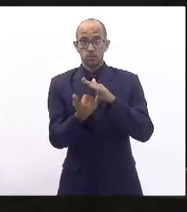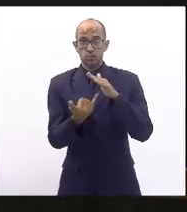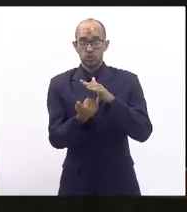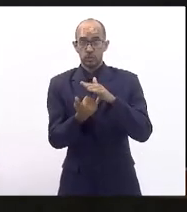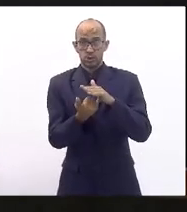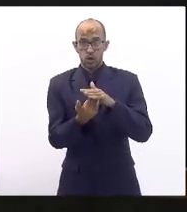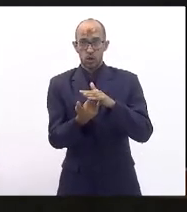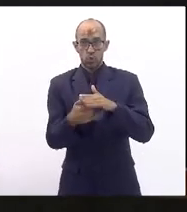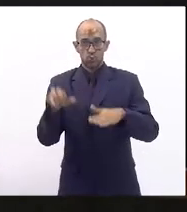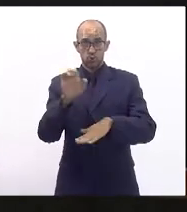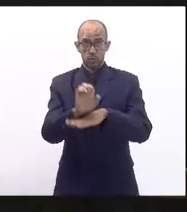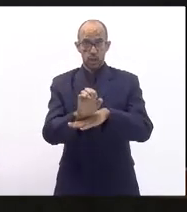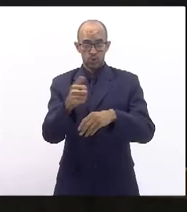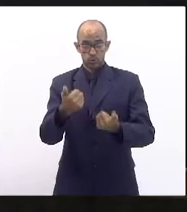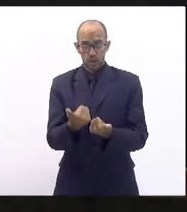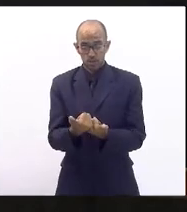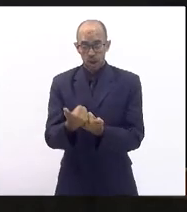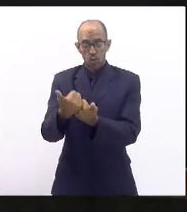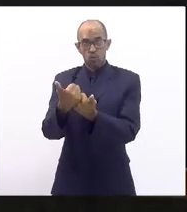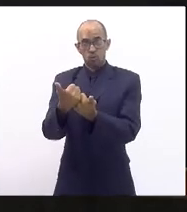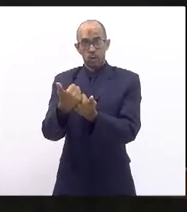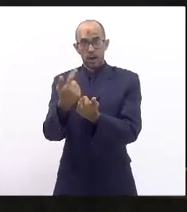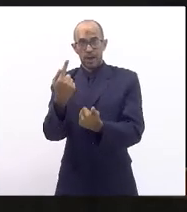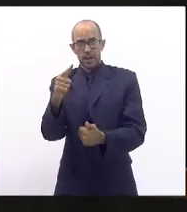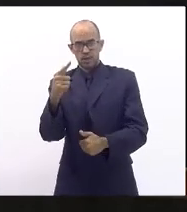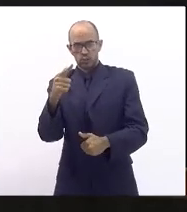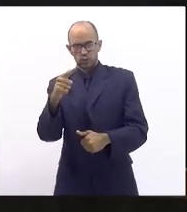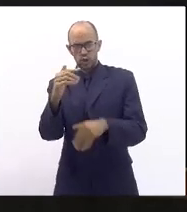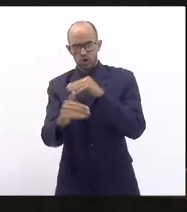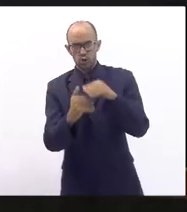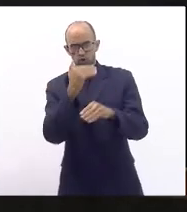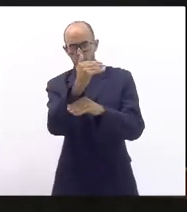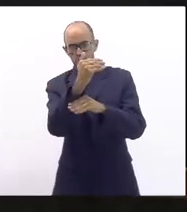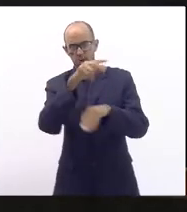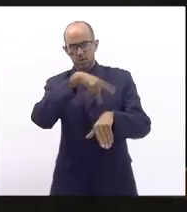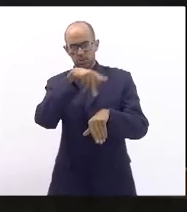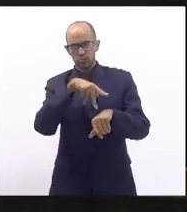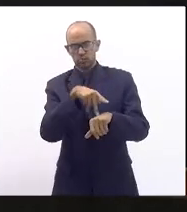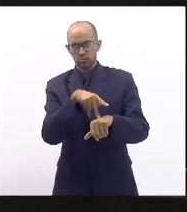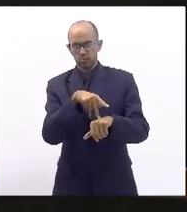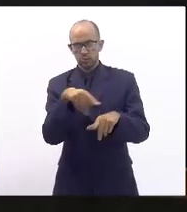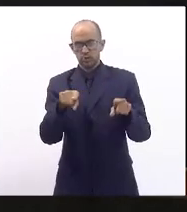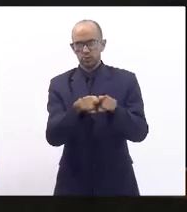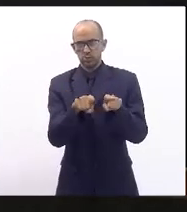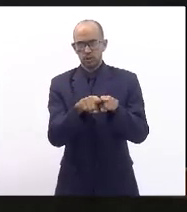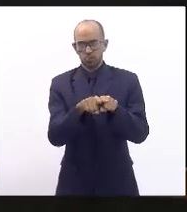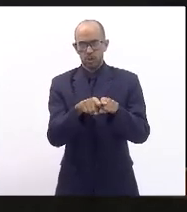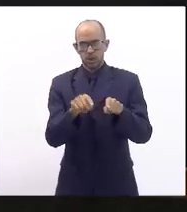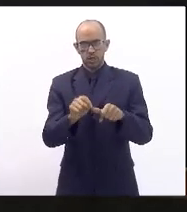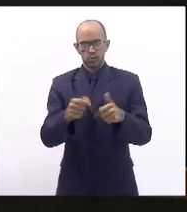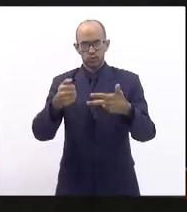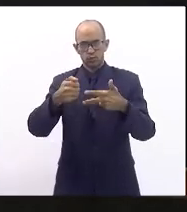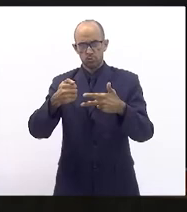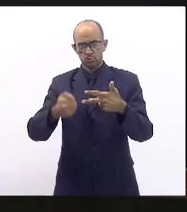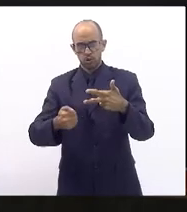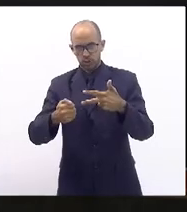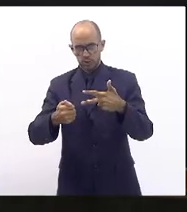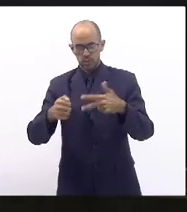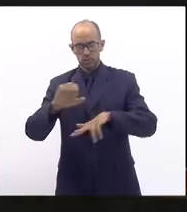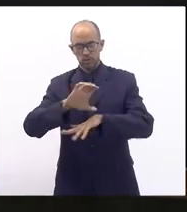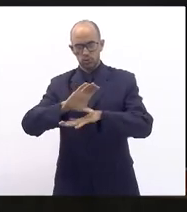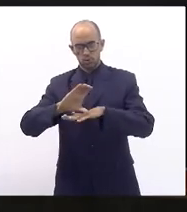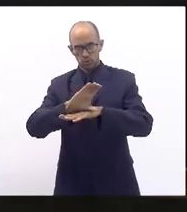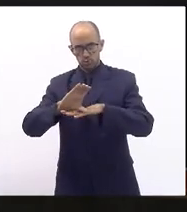cuja missão é contribuir para a garantia da nossa soberania nacional dos poderes constitucionais